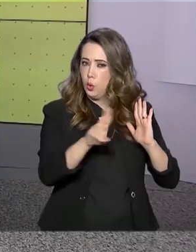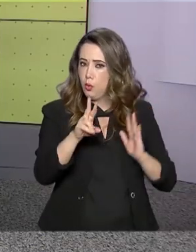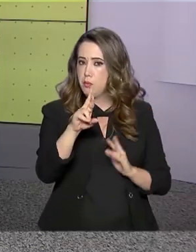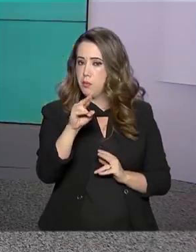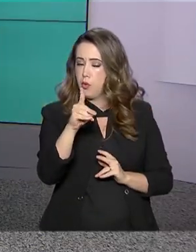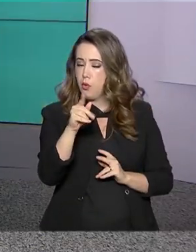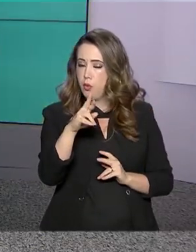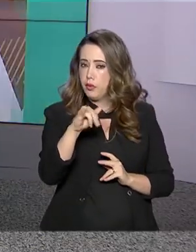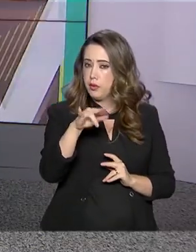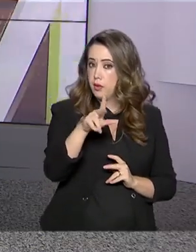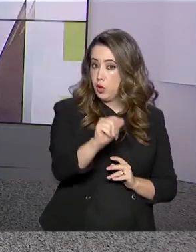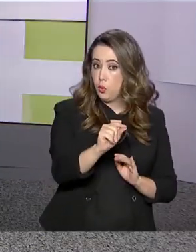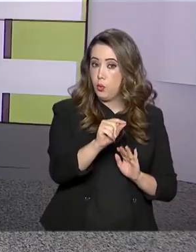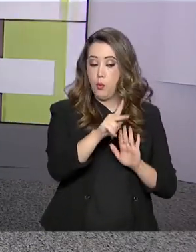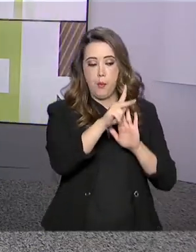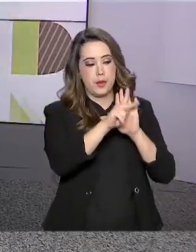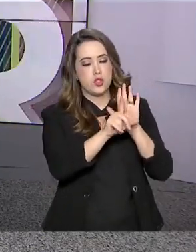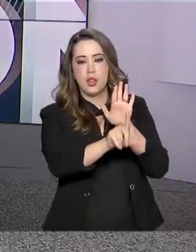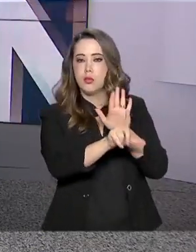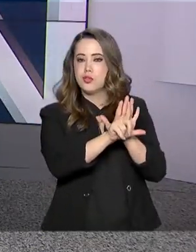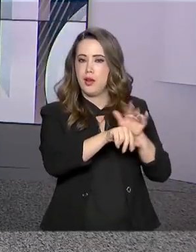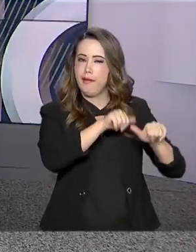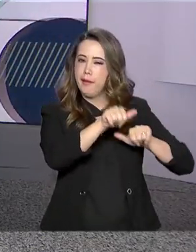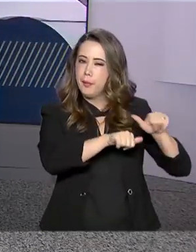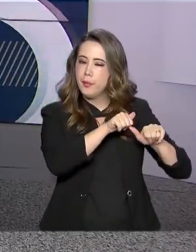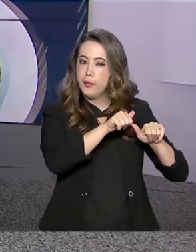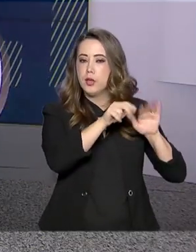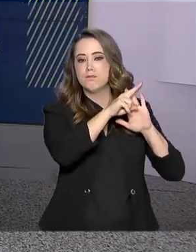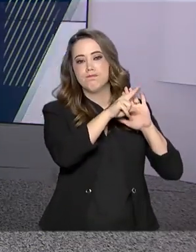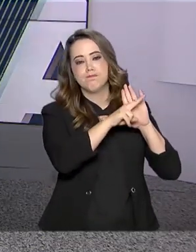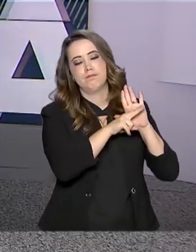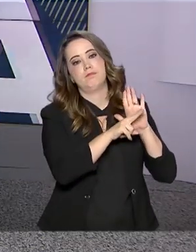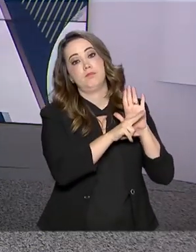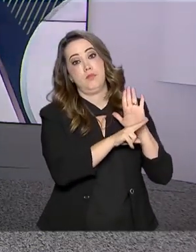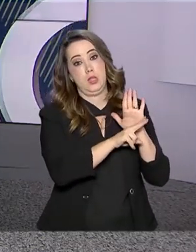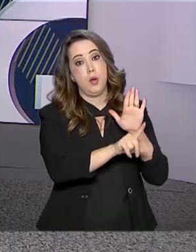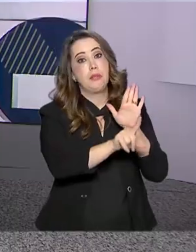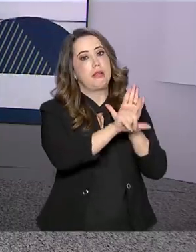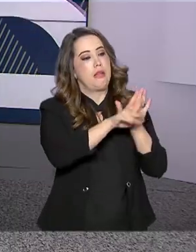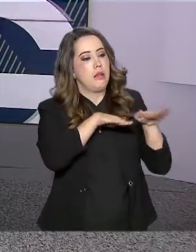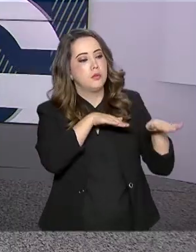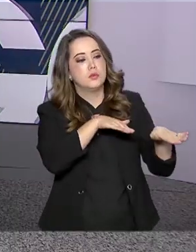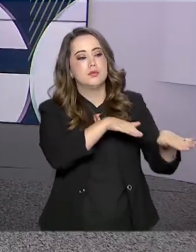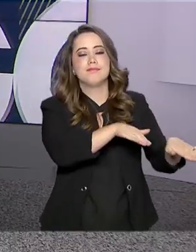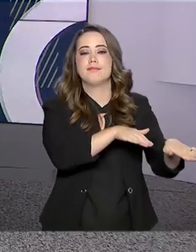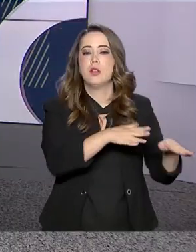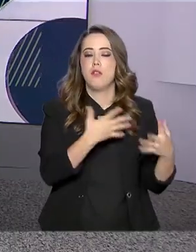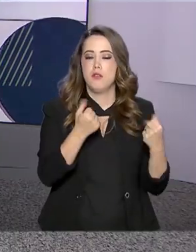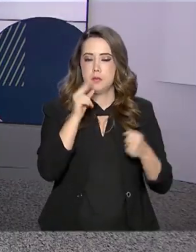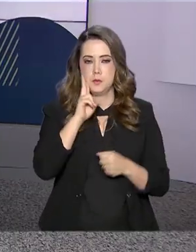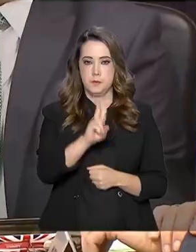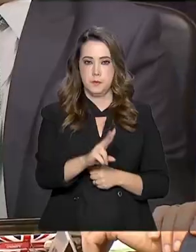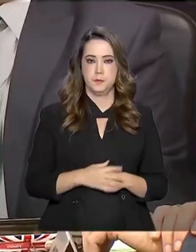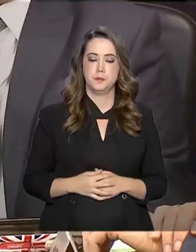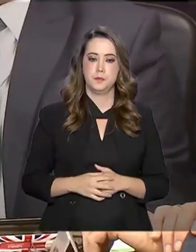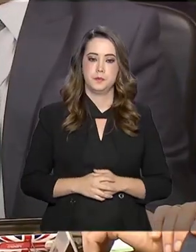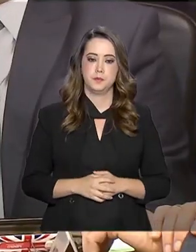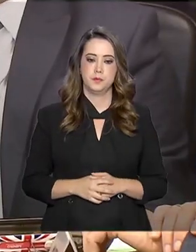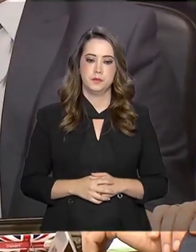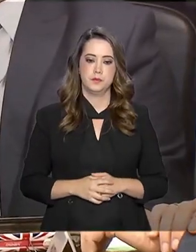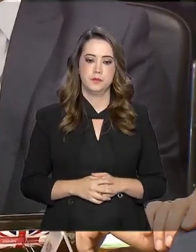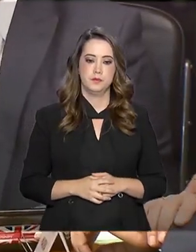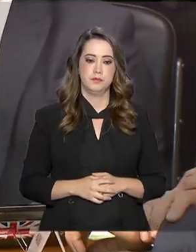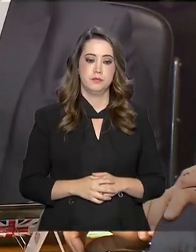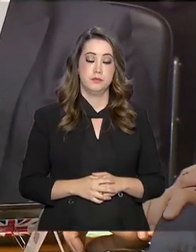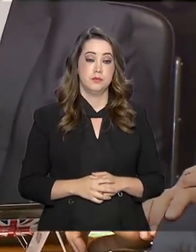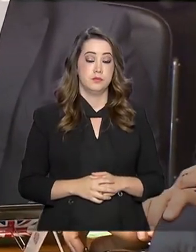código de trânsito brasileiro e que vai mexer diretamente com a vida dos motoristas veja o que disse o presidente estamos